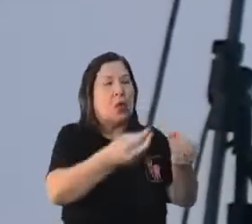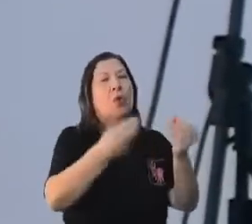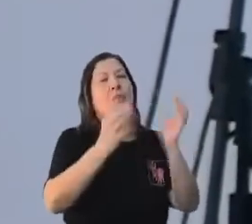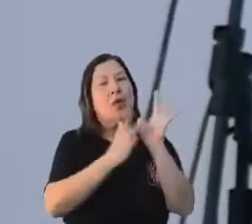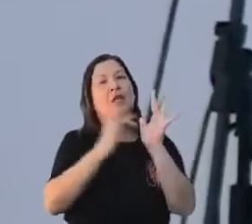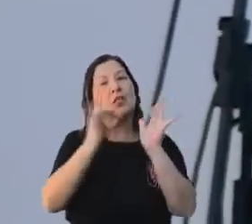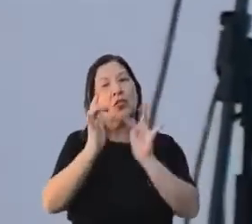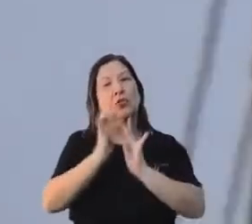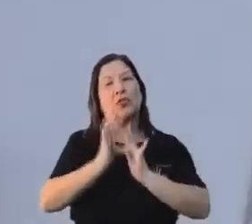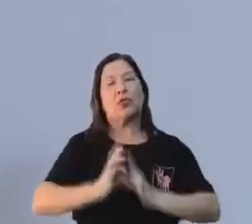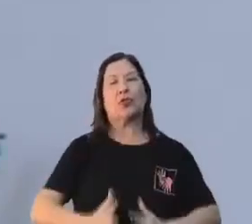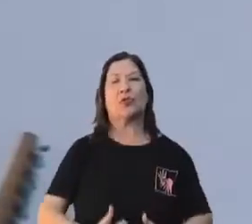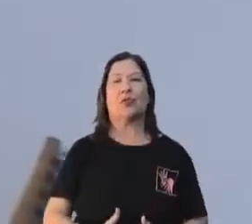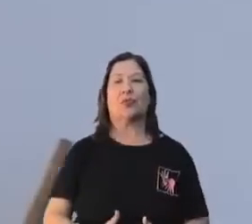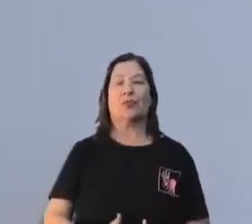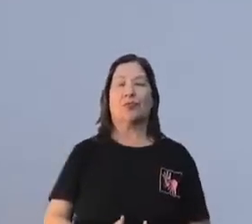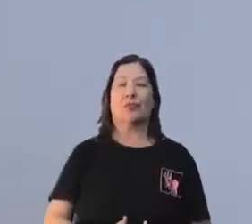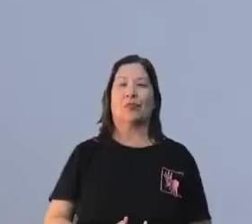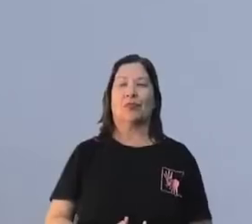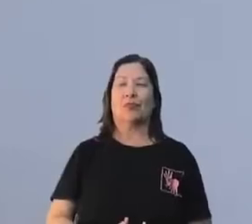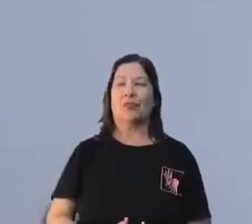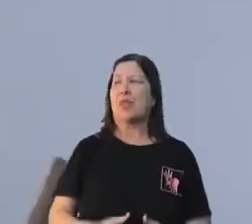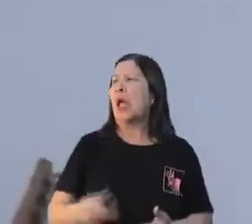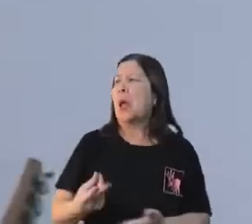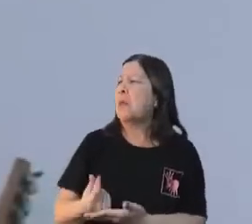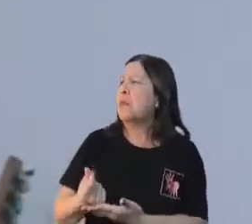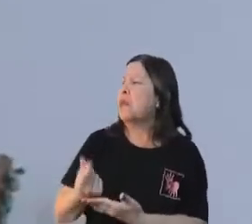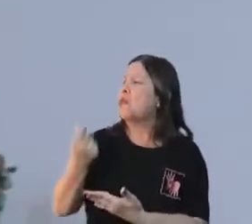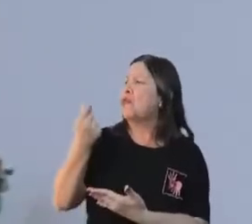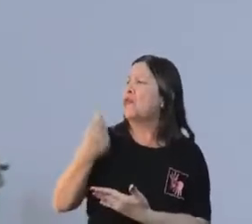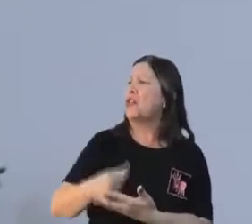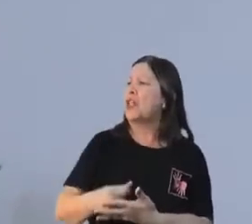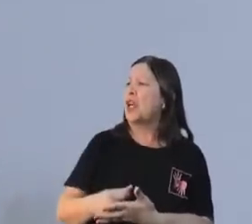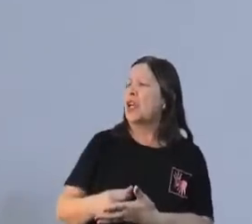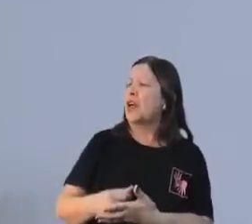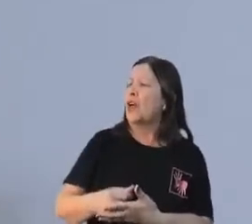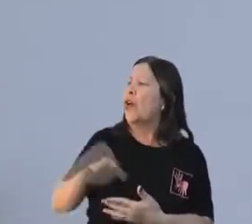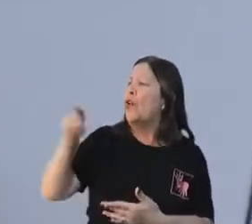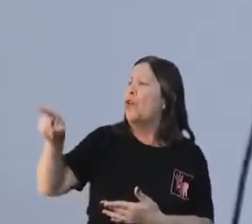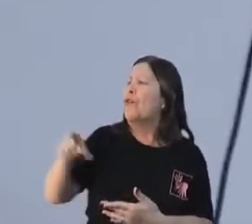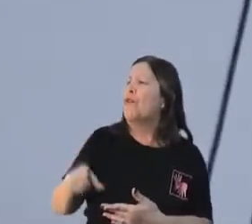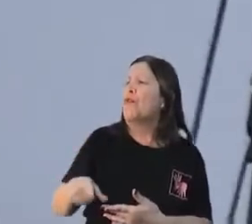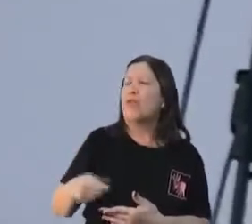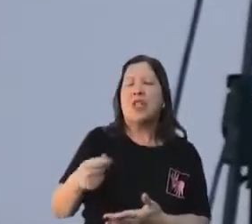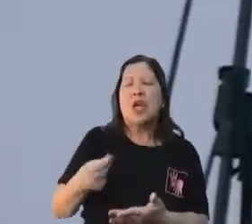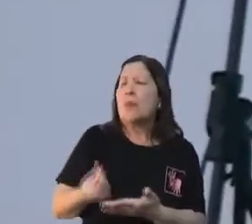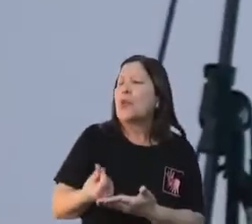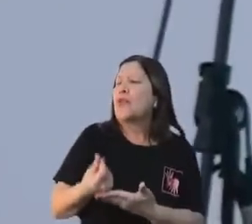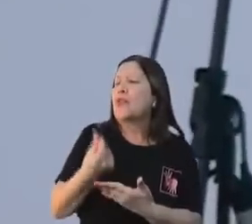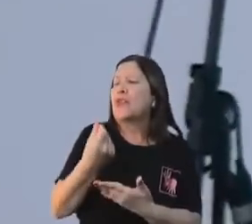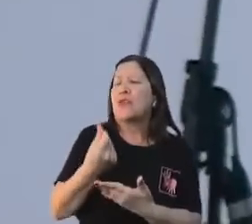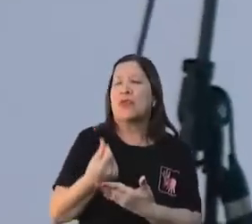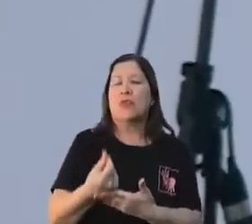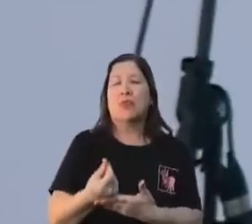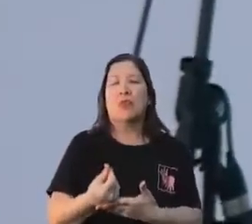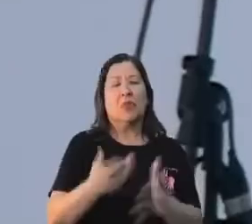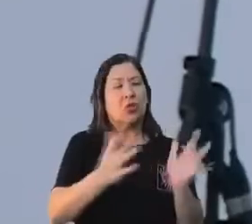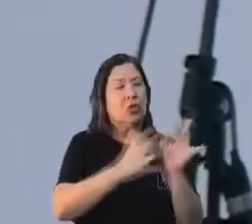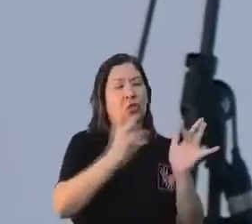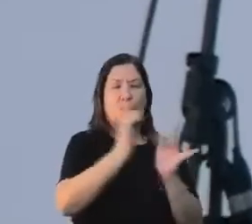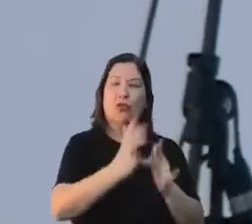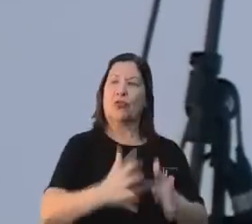Então, não, isso é muito dinheiro para dar para Jesus. Se a gente pudesse, a gente podia comprar muita cesta básica.